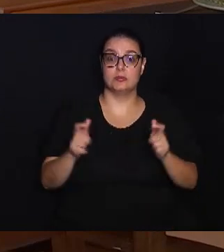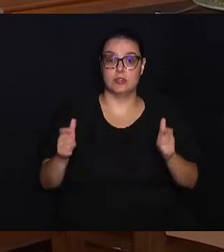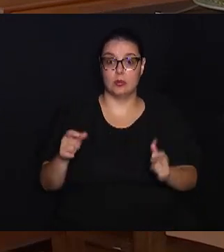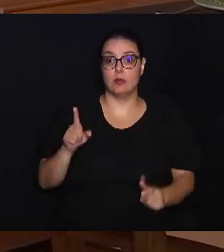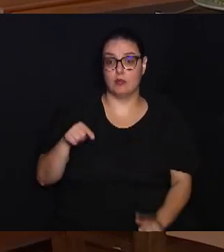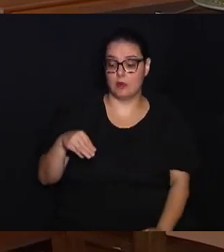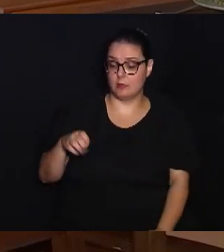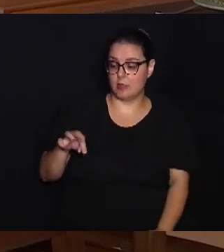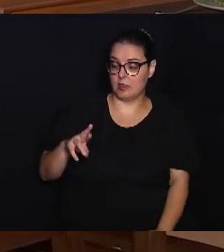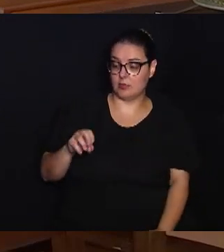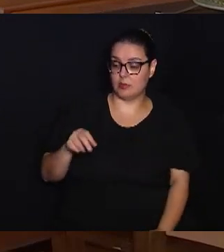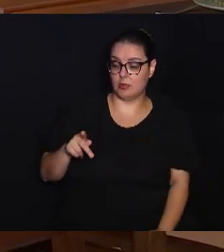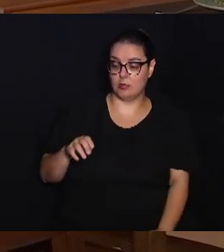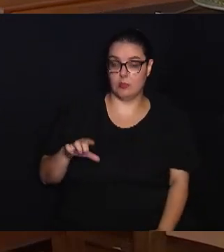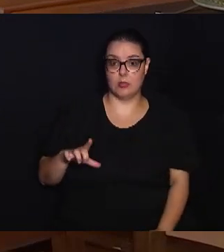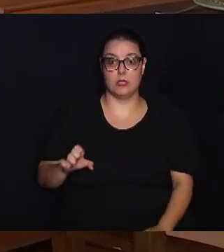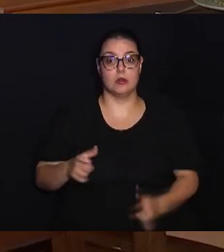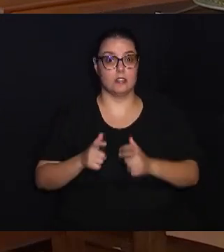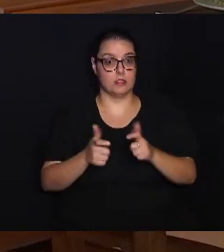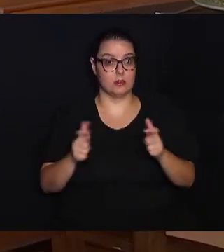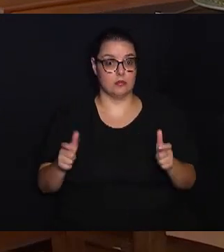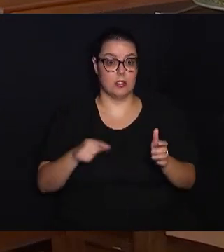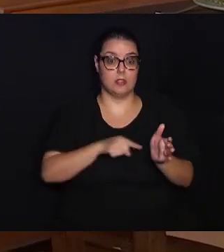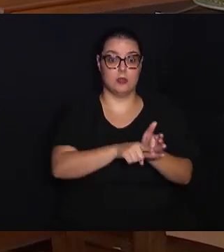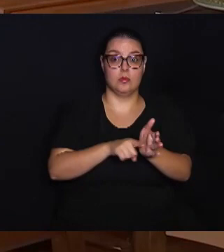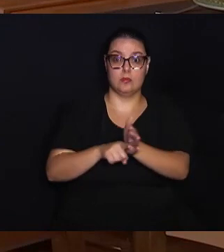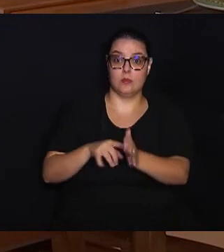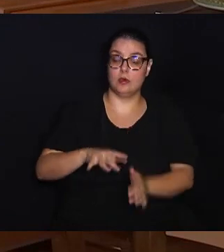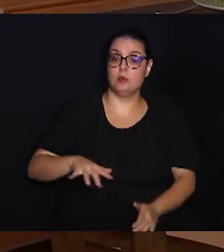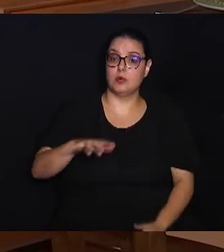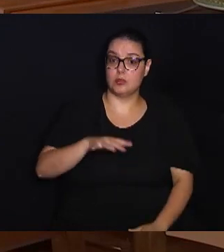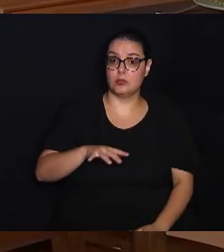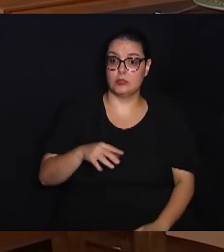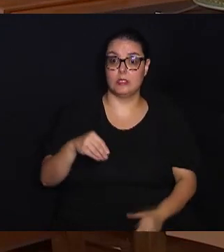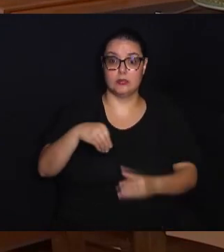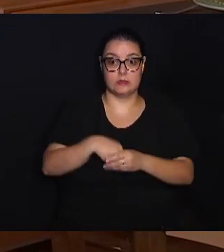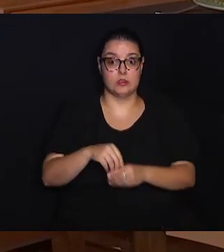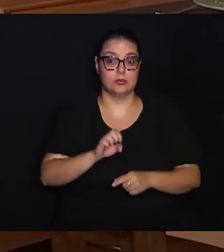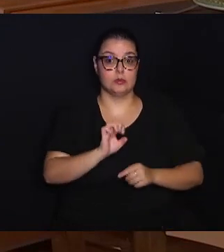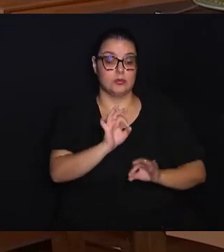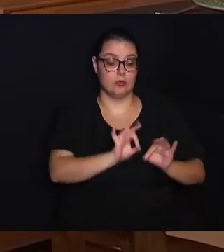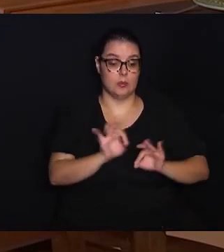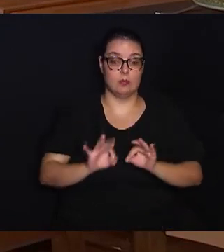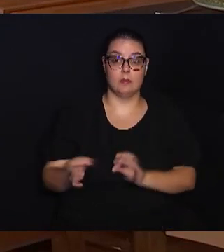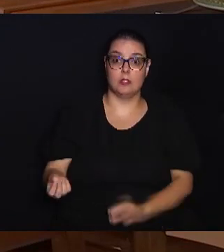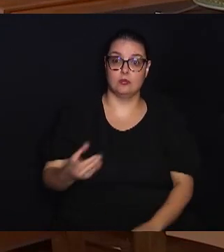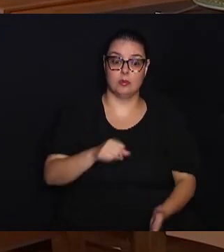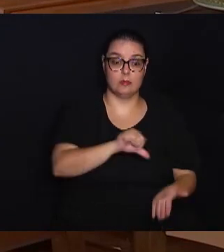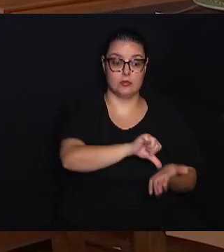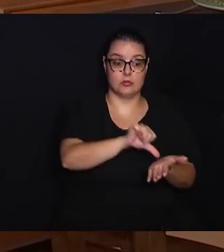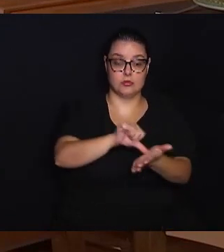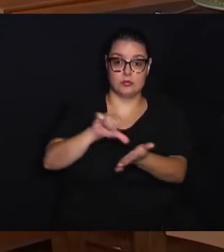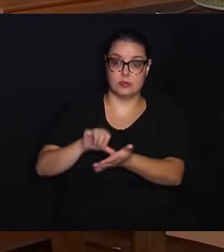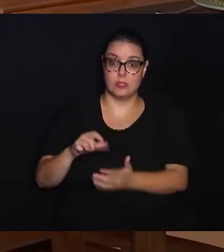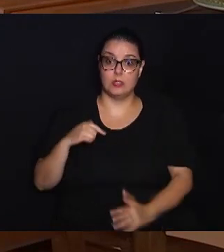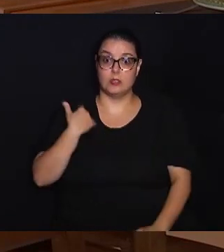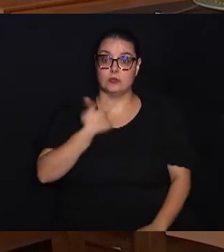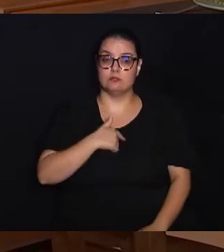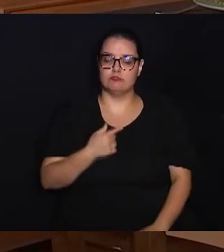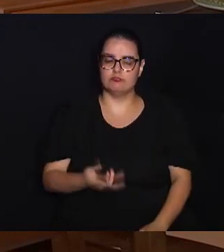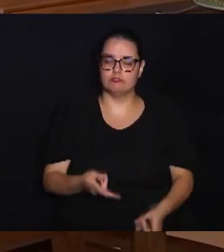em crescimento Já uma Metrópole em crescimento e a gente fez uma pesquisa de mercado dentro do nosso projeto que é Abrir novas